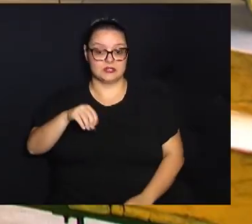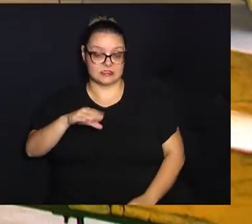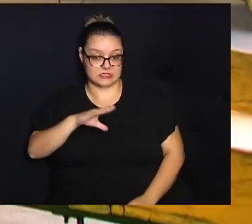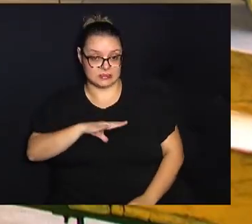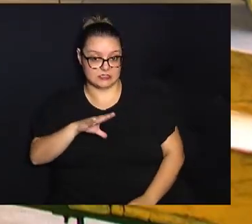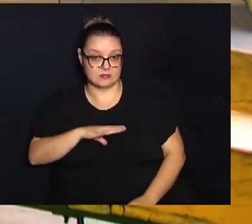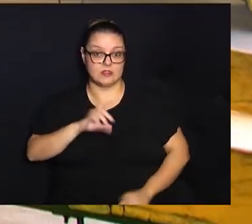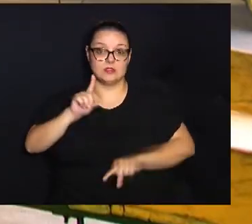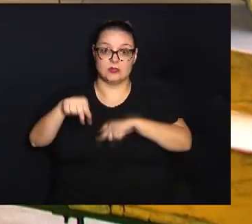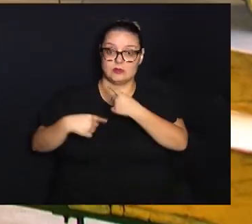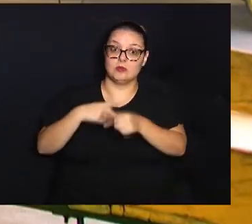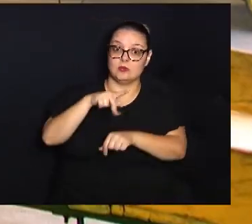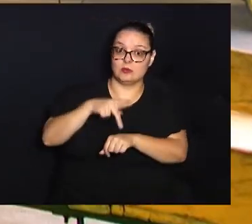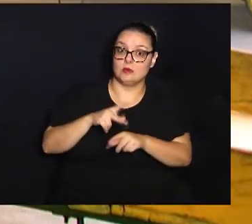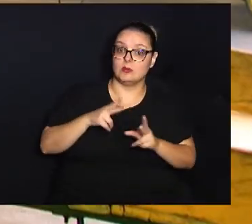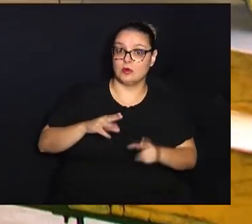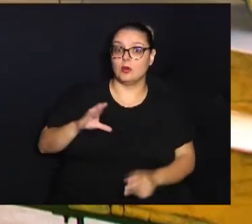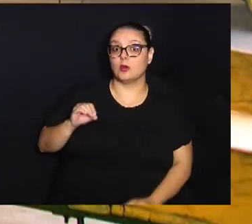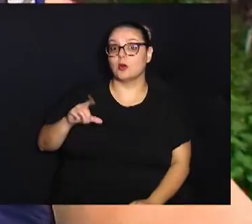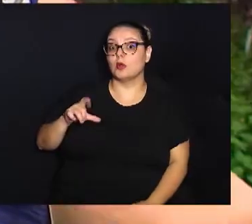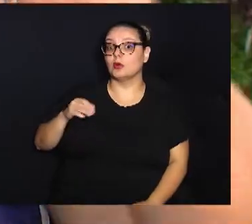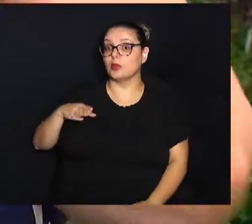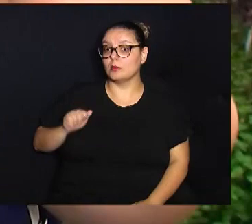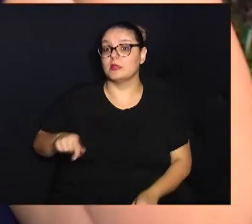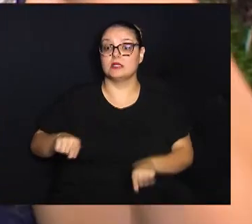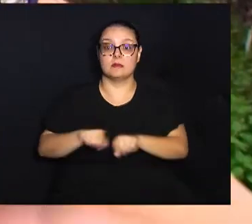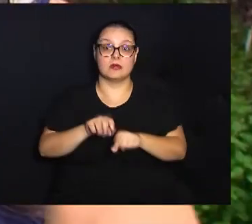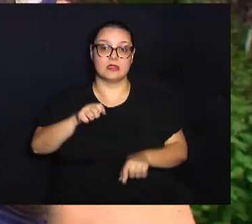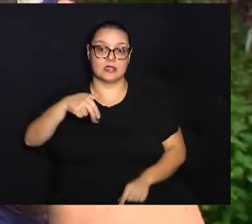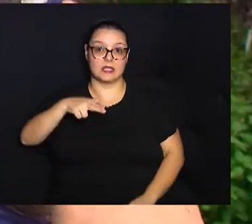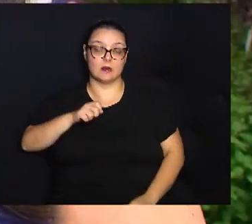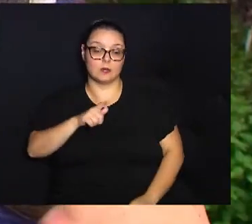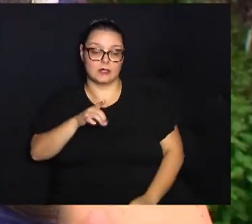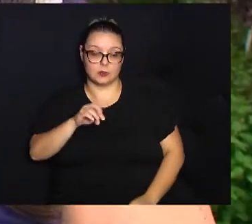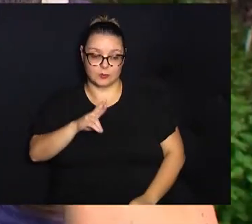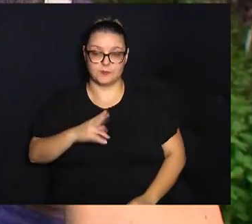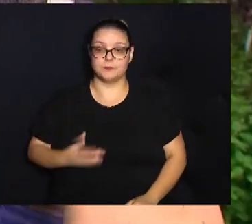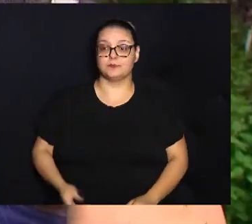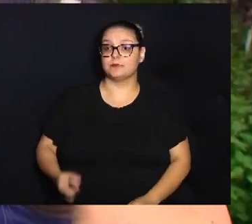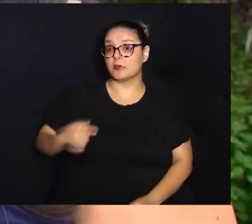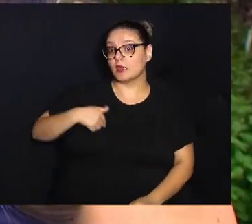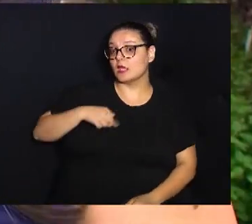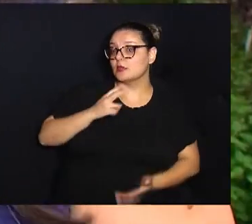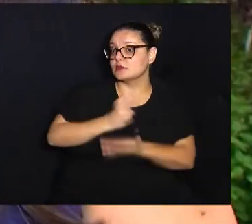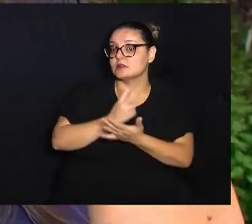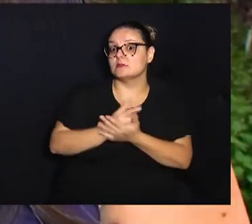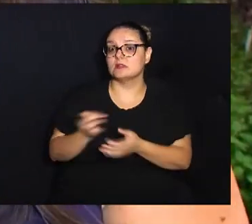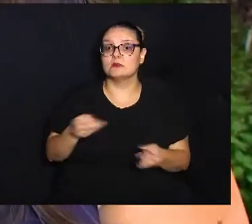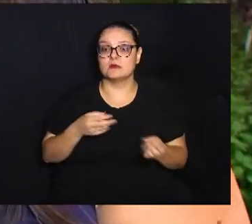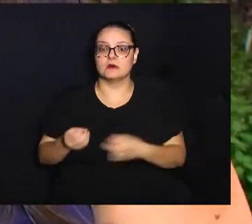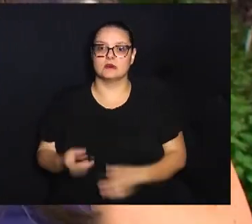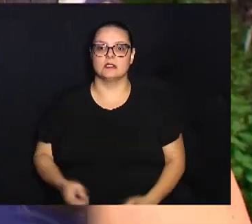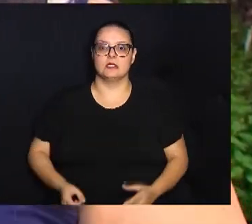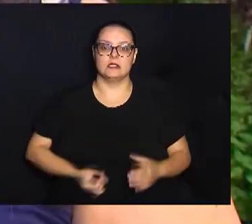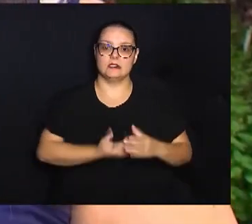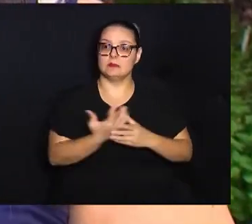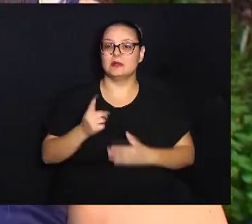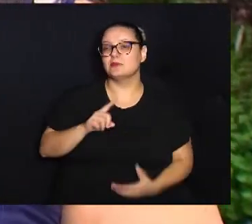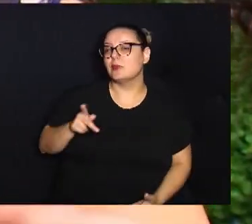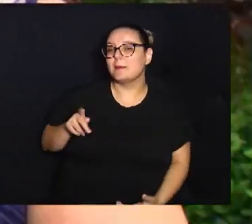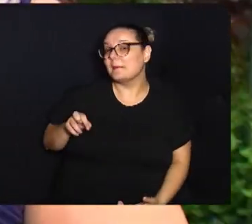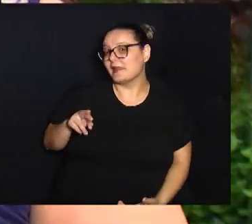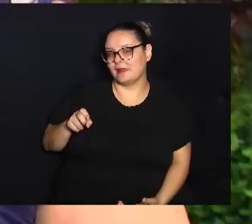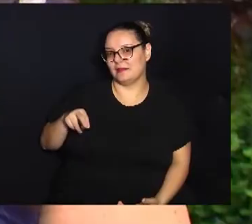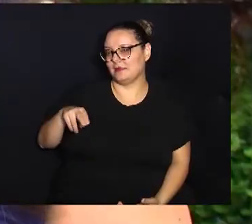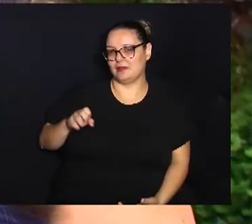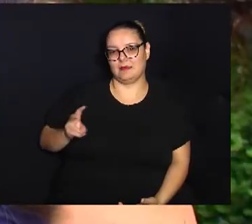e outros países como Colômbia e Equador. Eu gosto de sempre estar inovando, e tem planta que não é perene, né? E as plantas